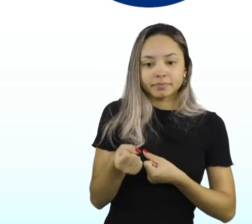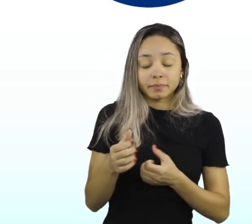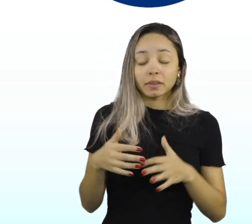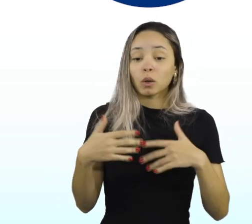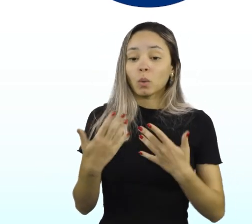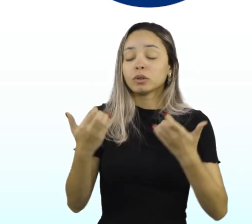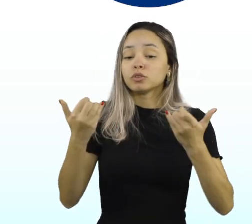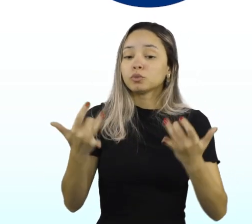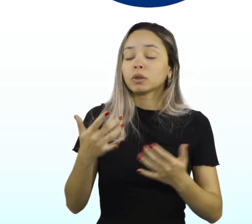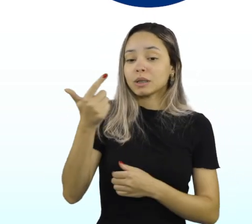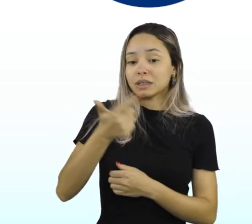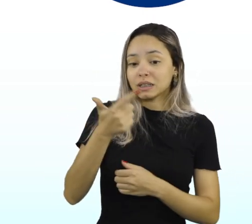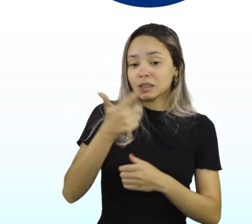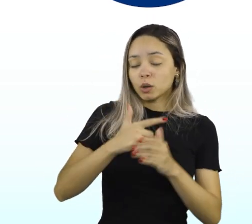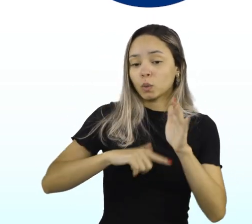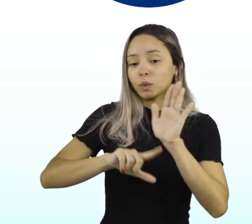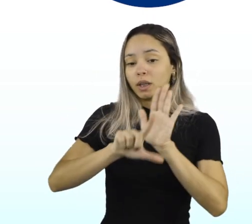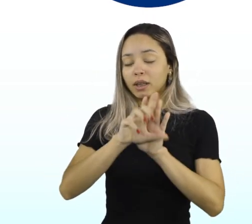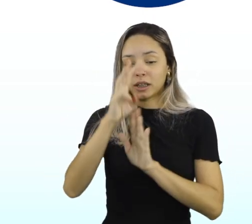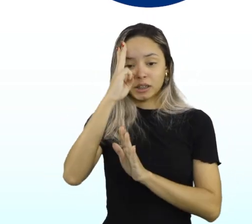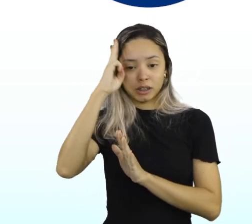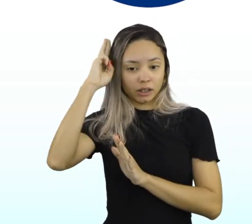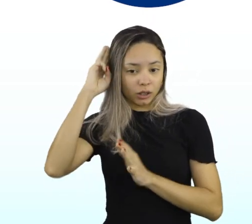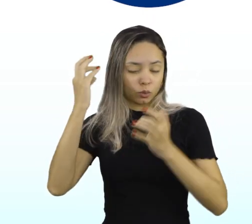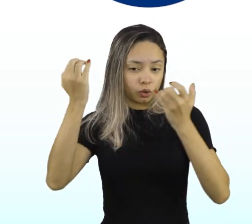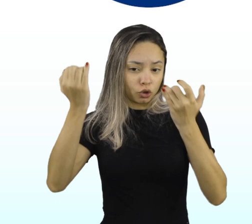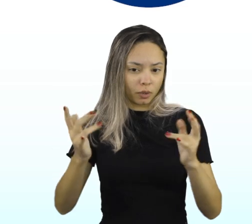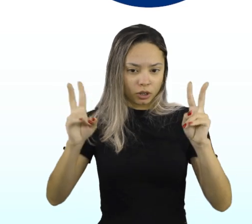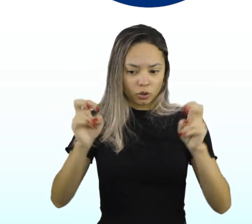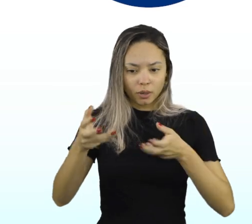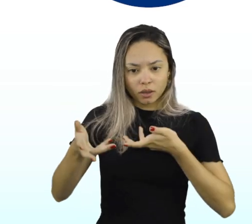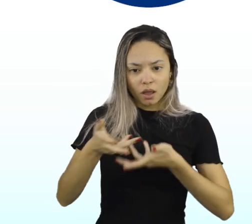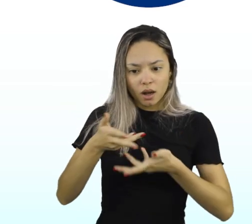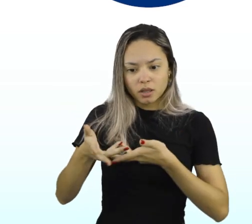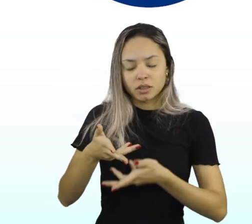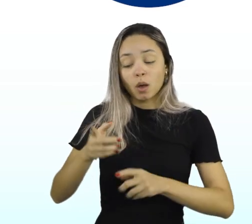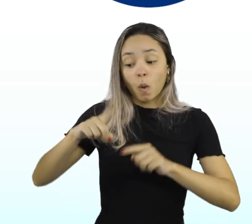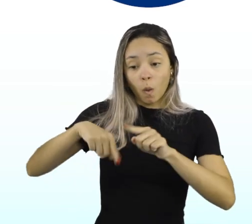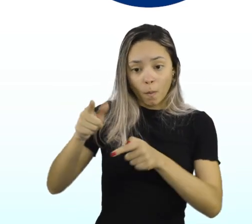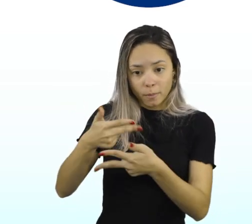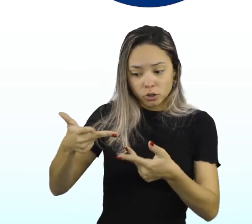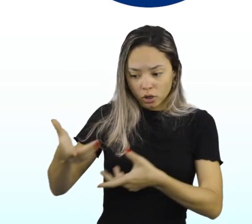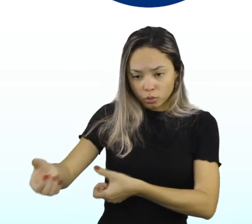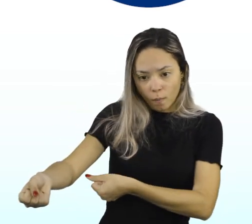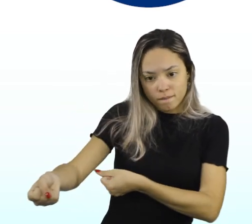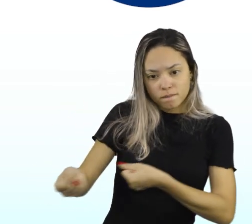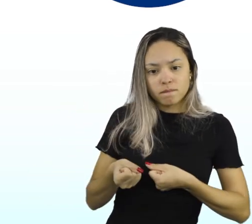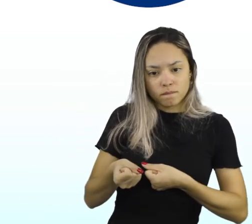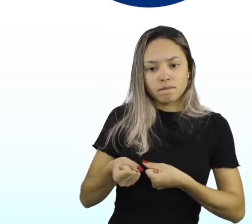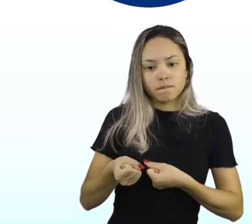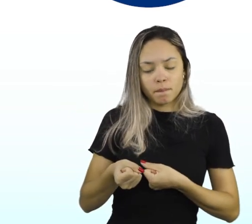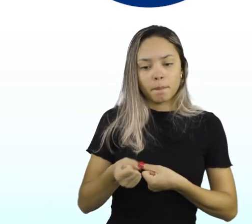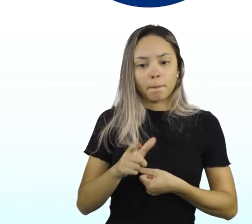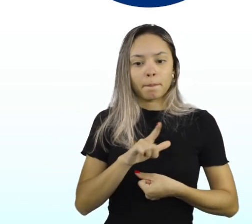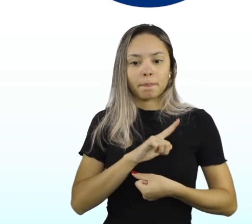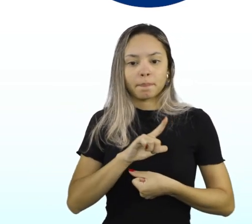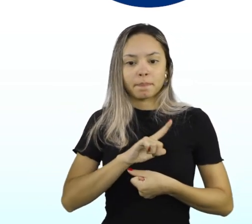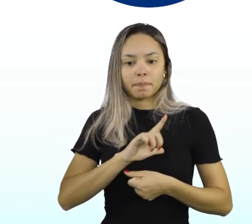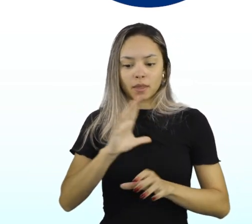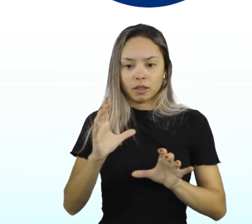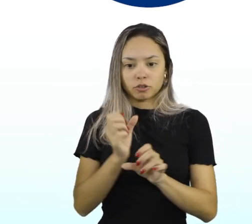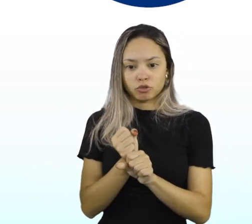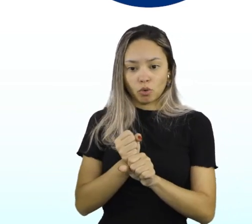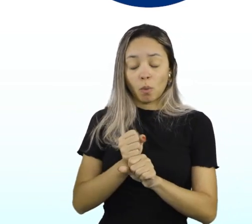fala da segunda lei de Newton, estamos falando da interação da força do objeto que gera o produto da massa vezes